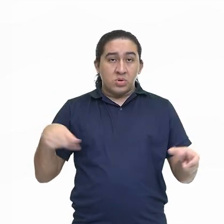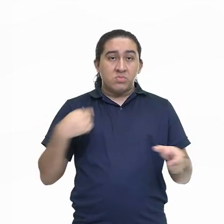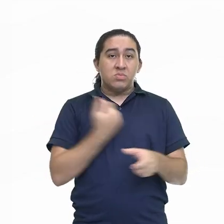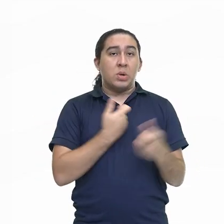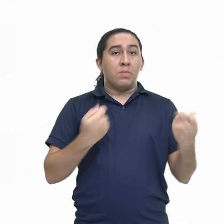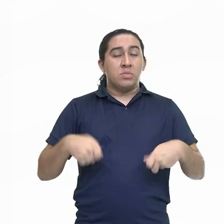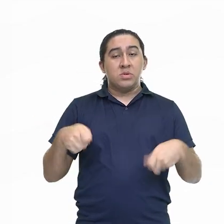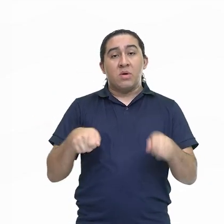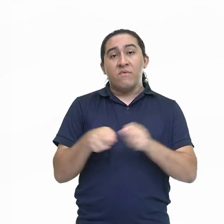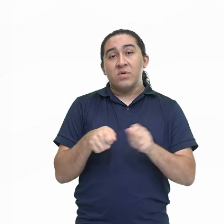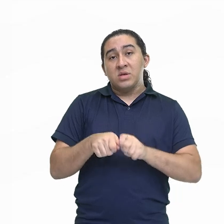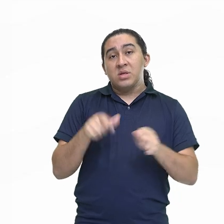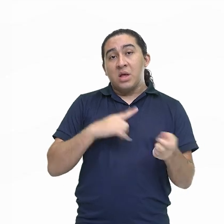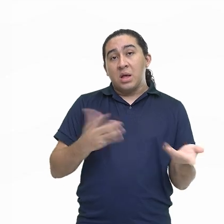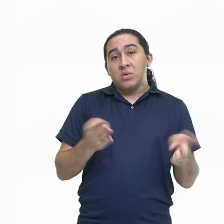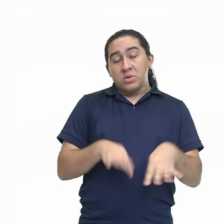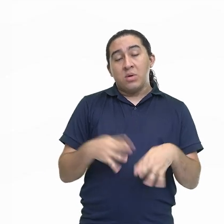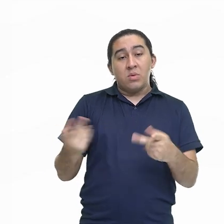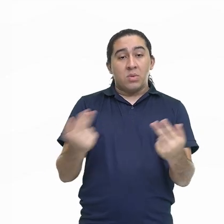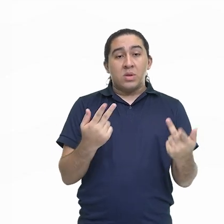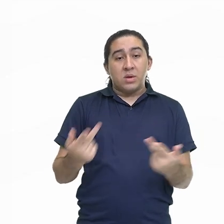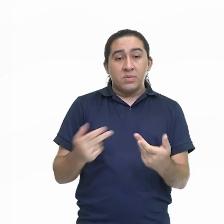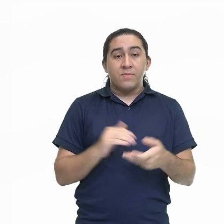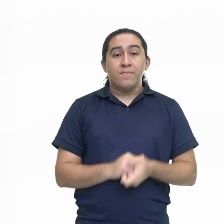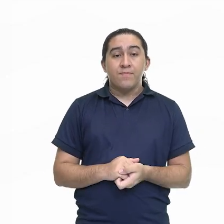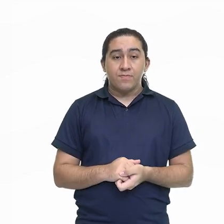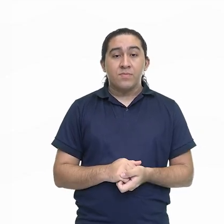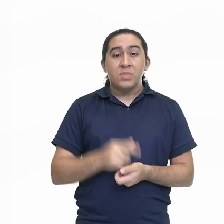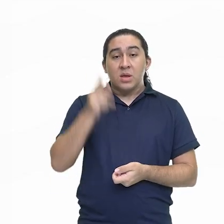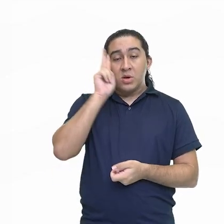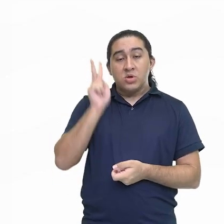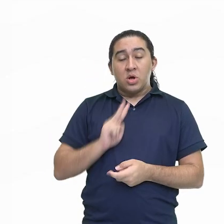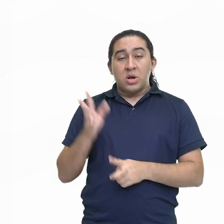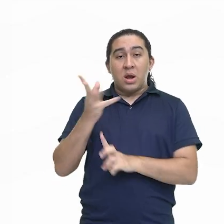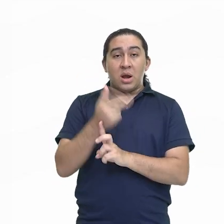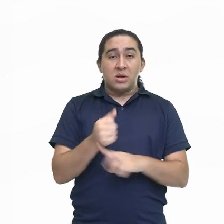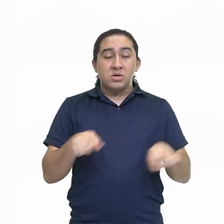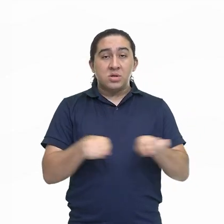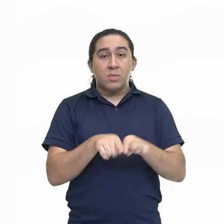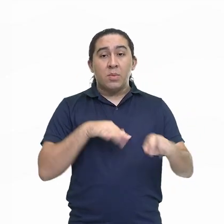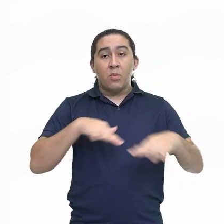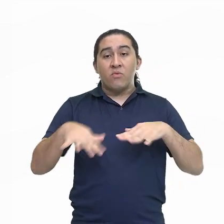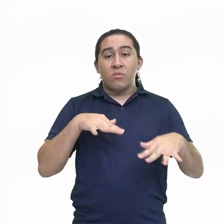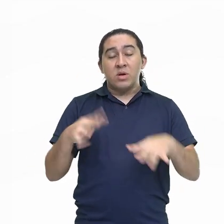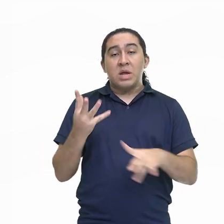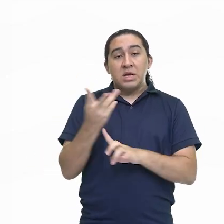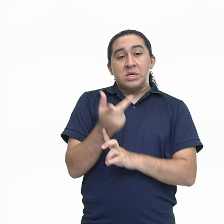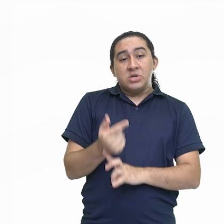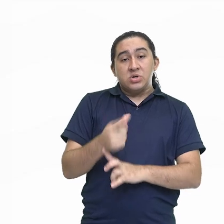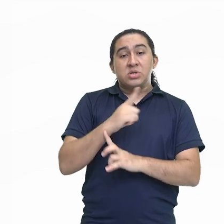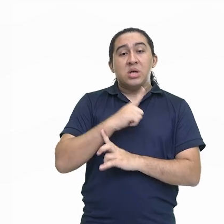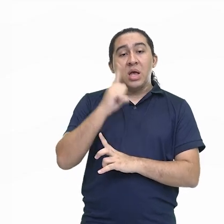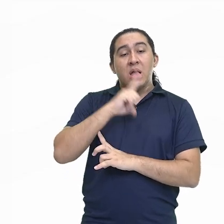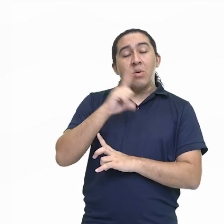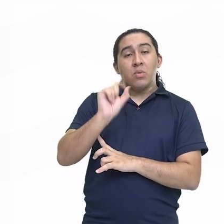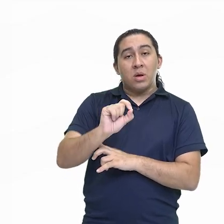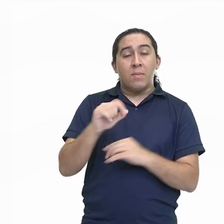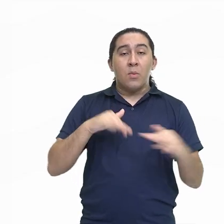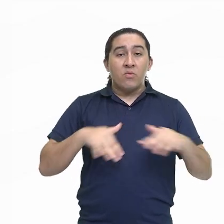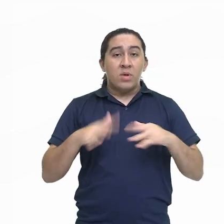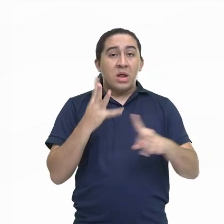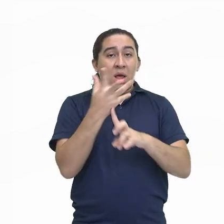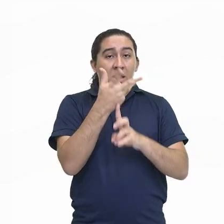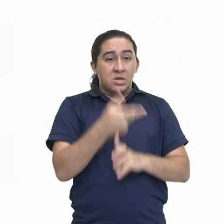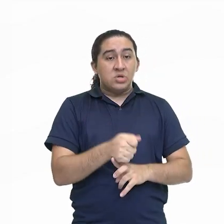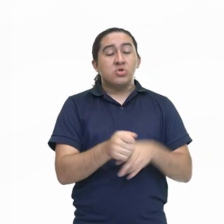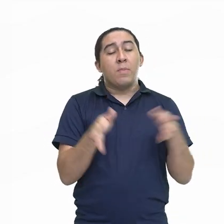isso que nós temos que fazer com a inclusão e a equidade, tá? História da arte e movimentos artísticos, exploração de movimentos